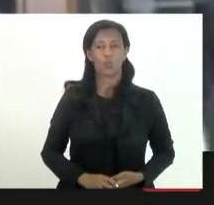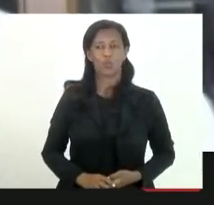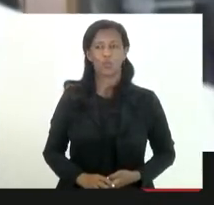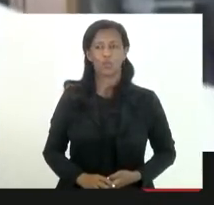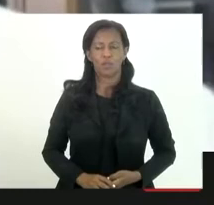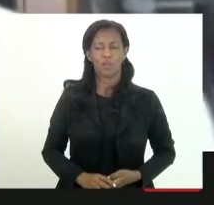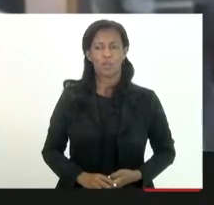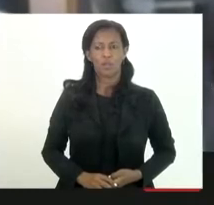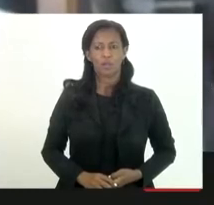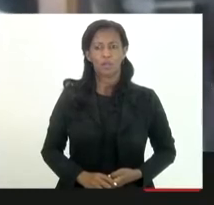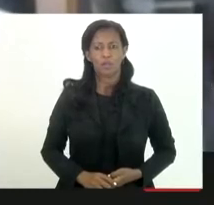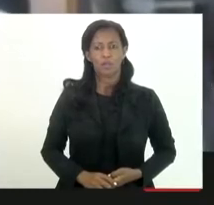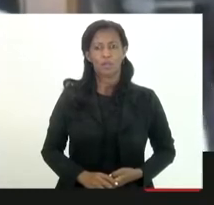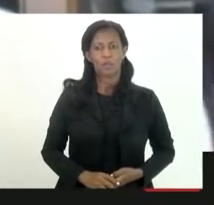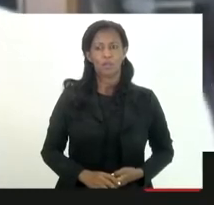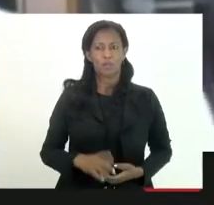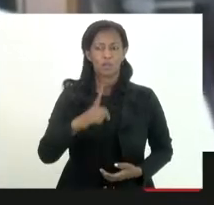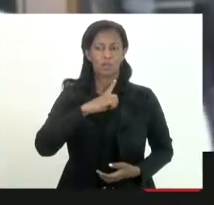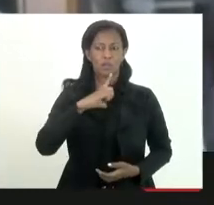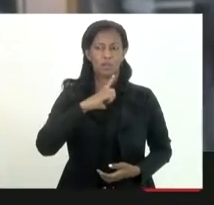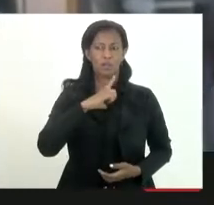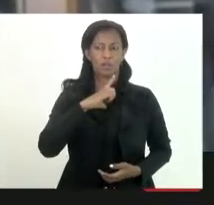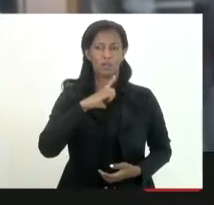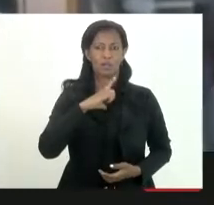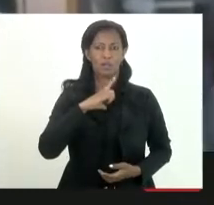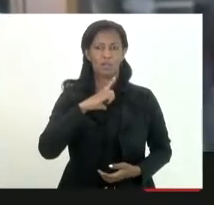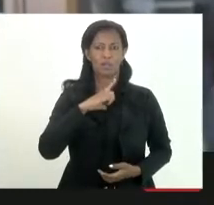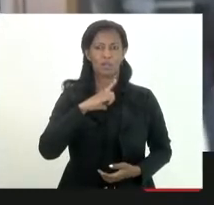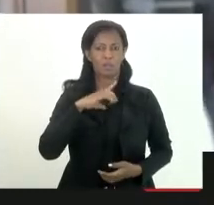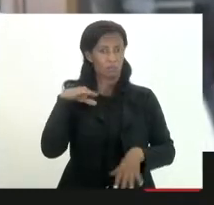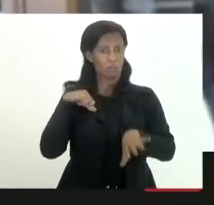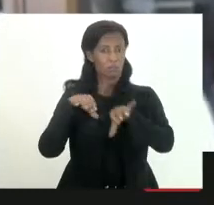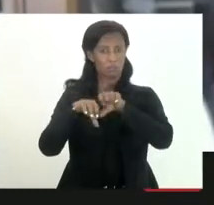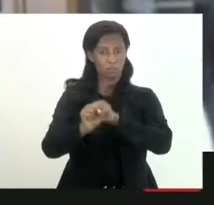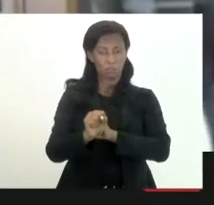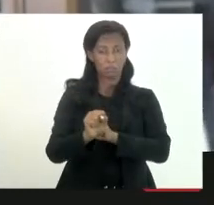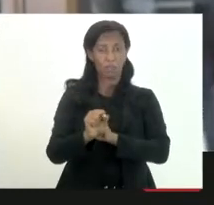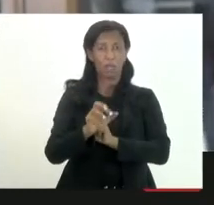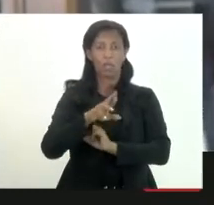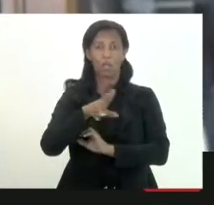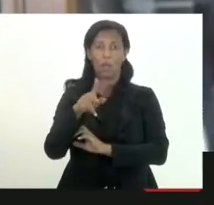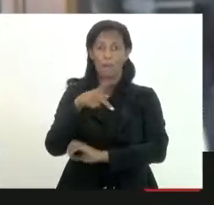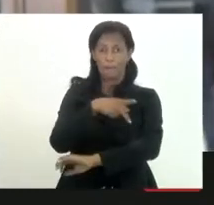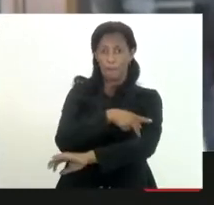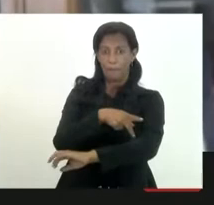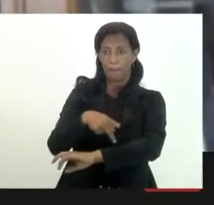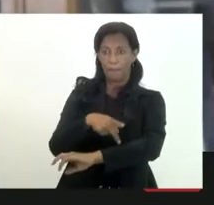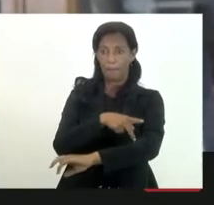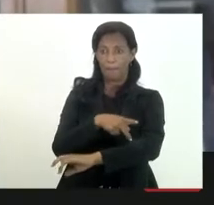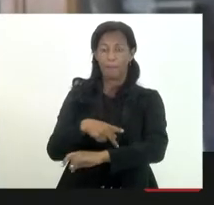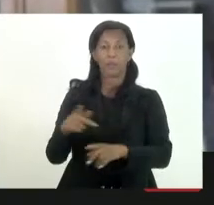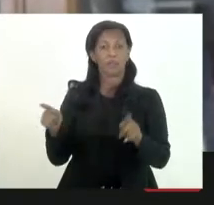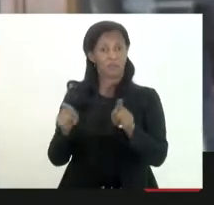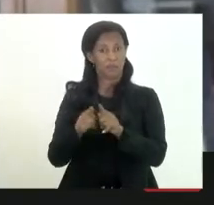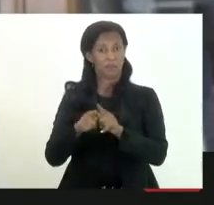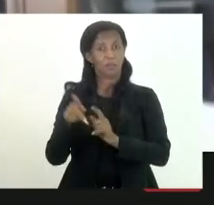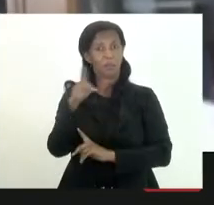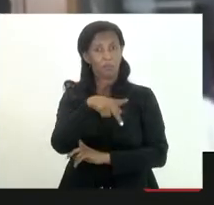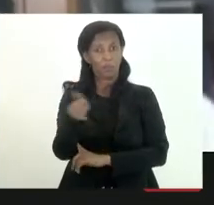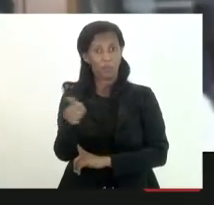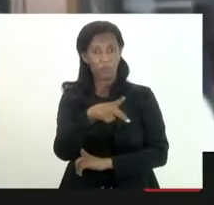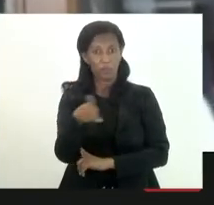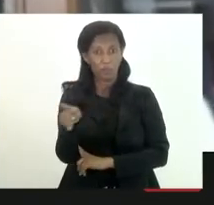mulheres que têm suas aptidões, e não só professoras, mas também professores, nós